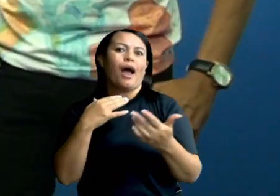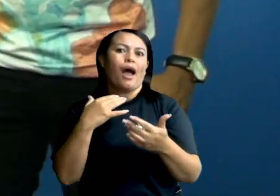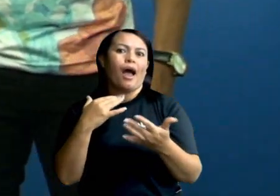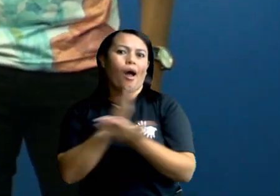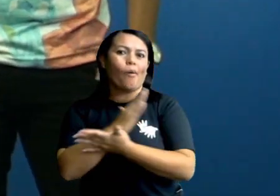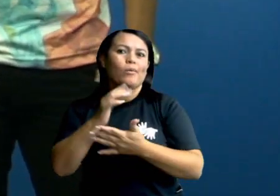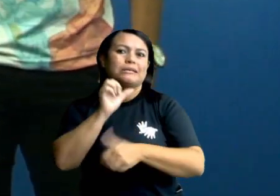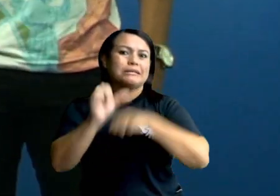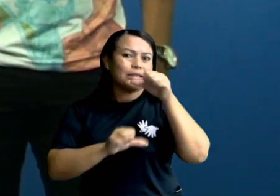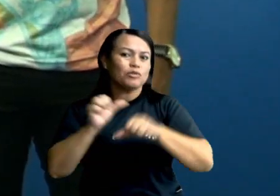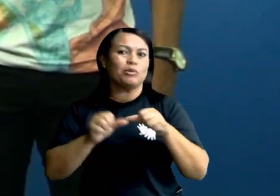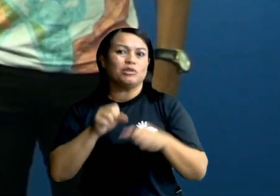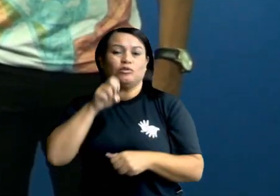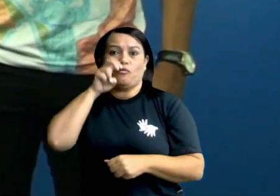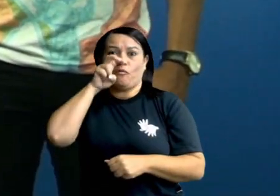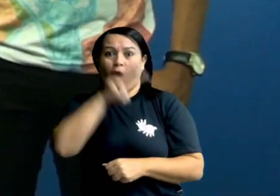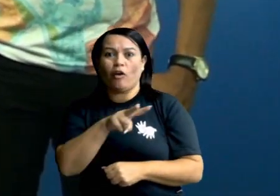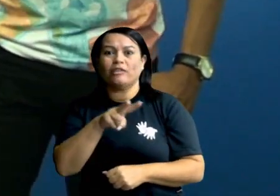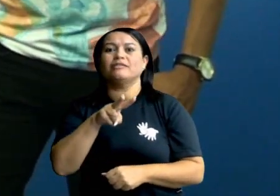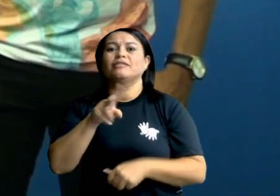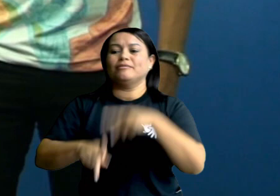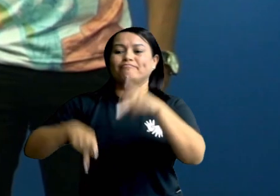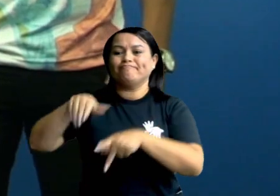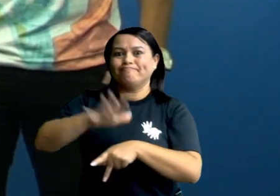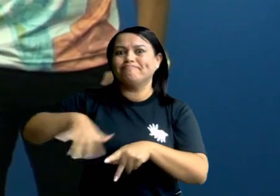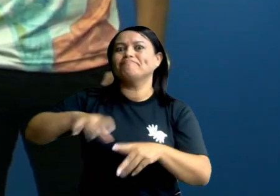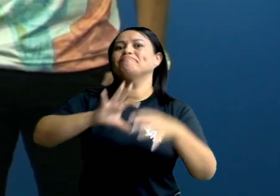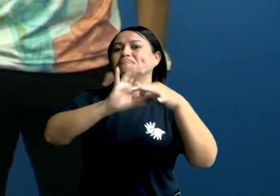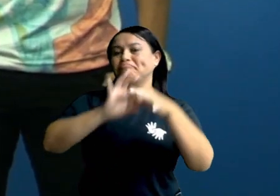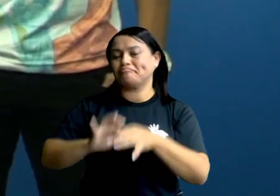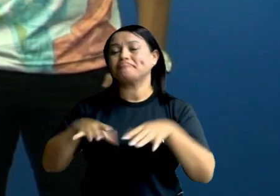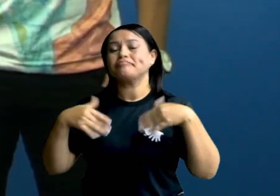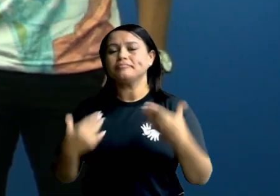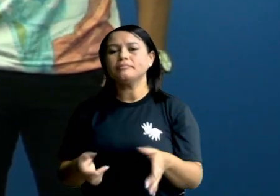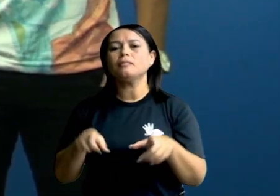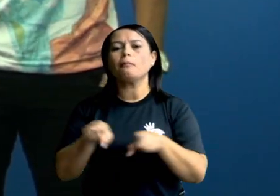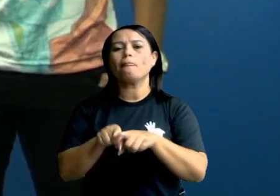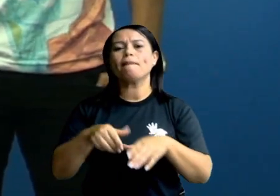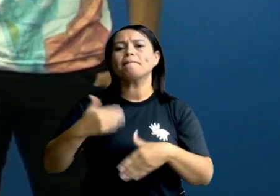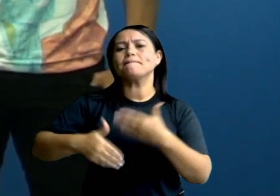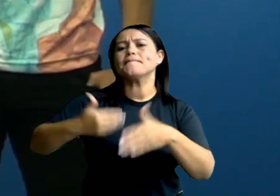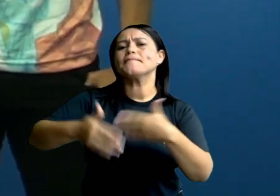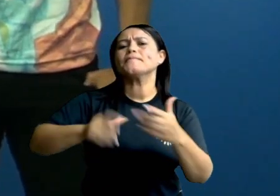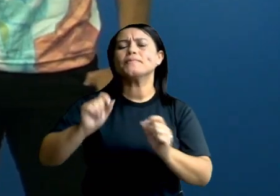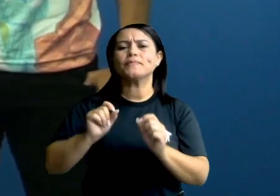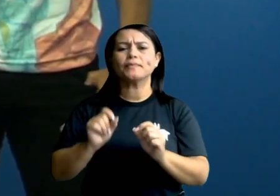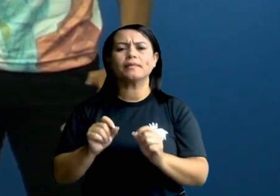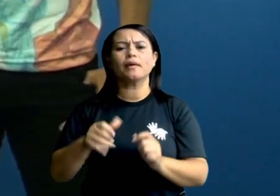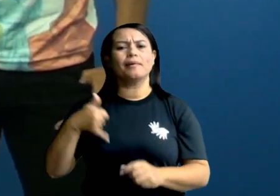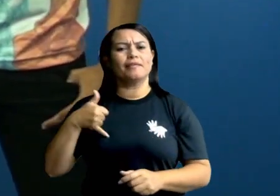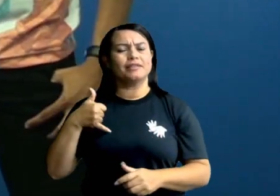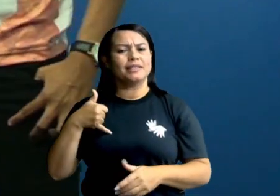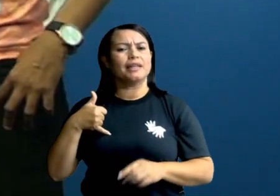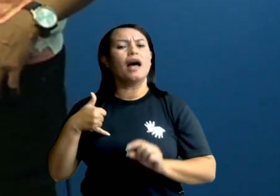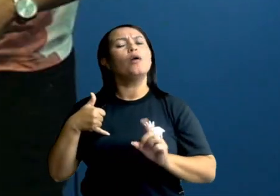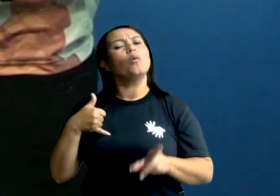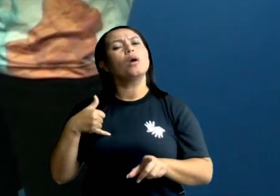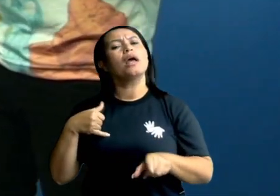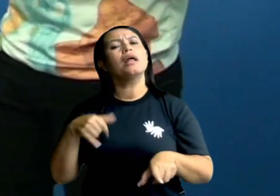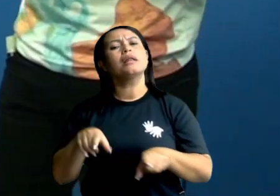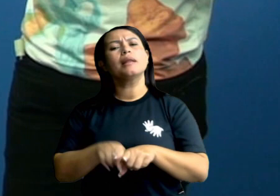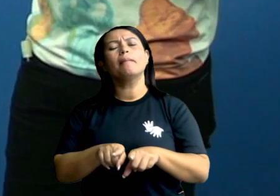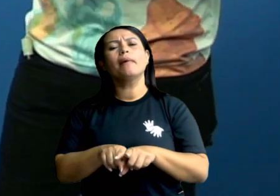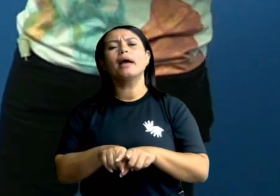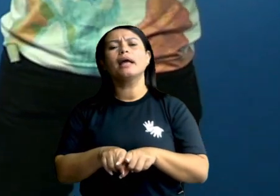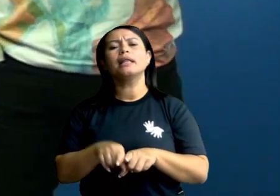nossa população, tá bom? Dando sequência a essa questão etária, eu trago no próximo slide aqui a pirâmide etária